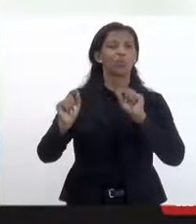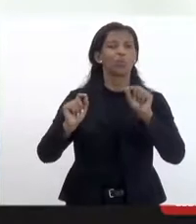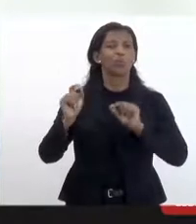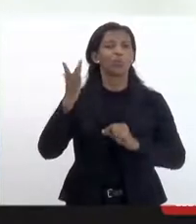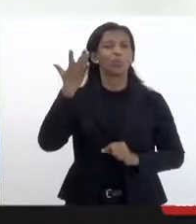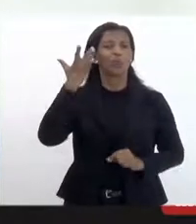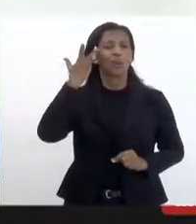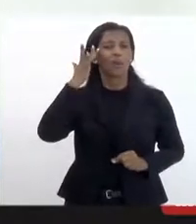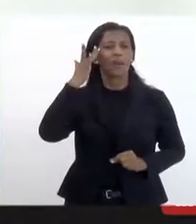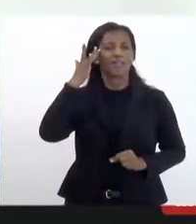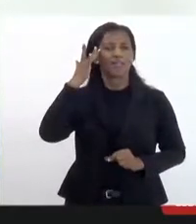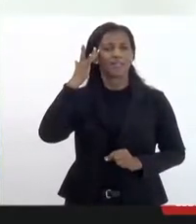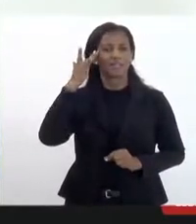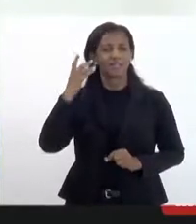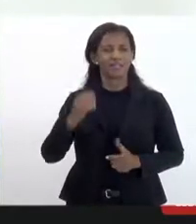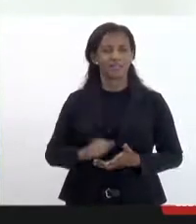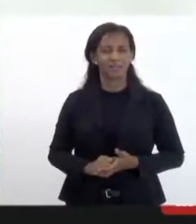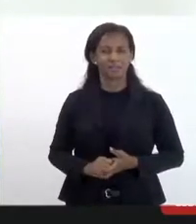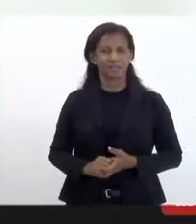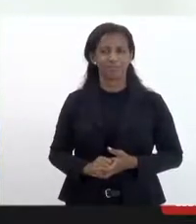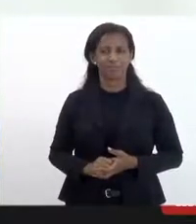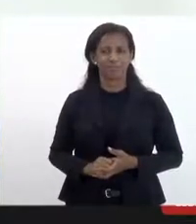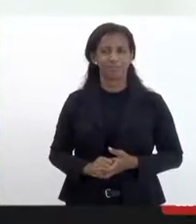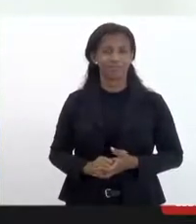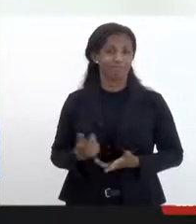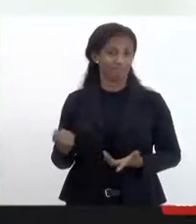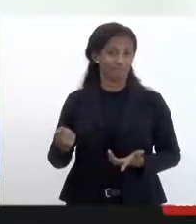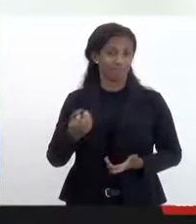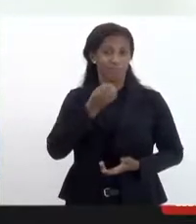acha que vai ganhar.